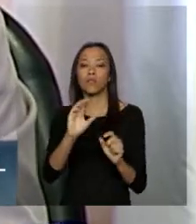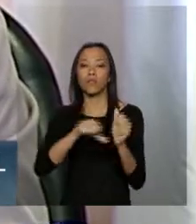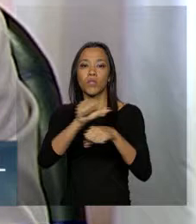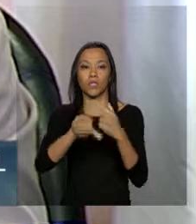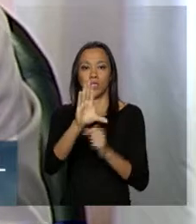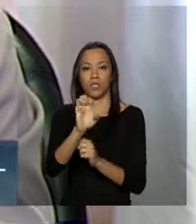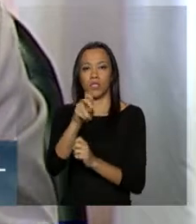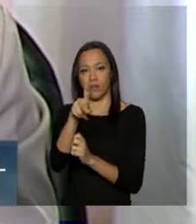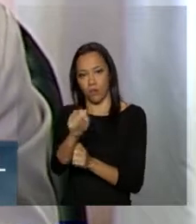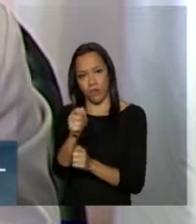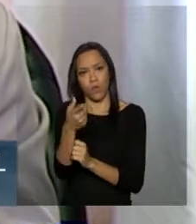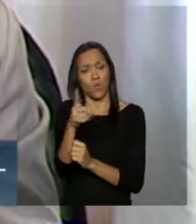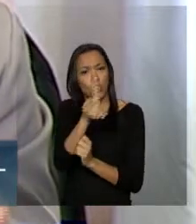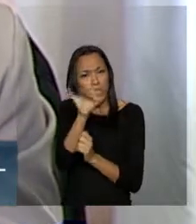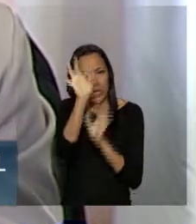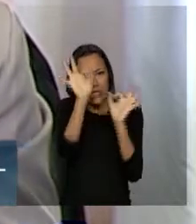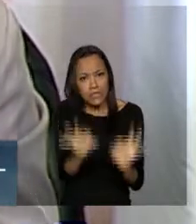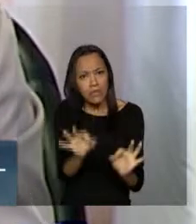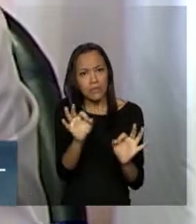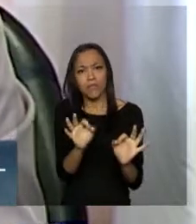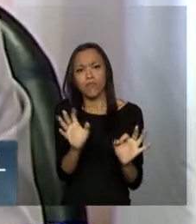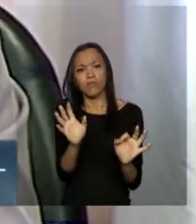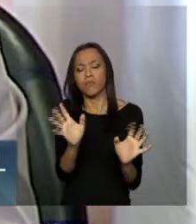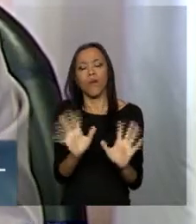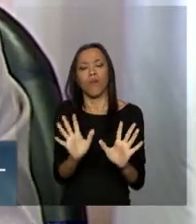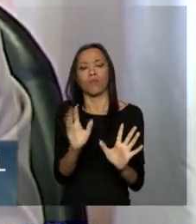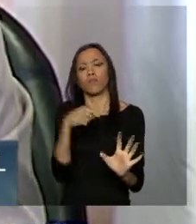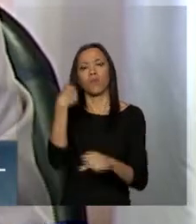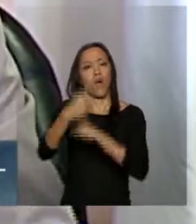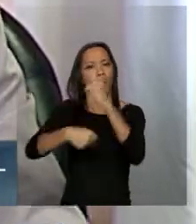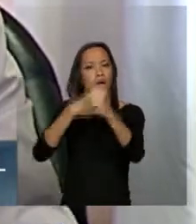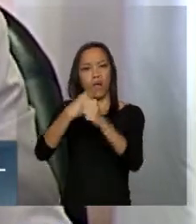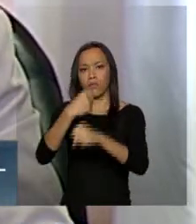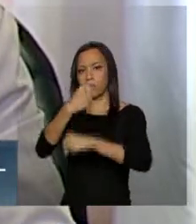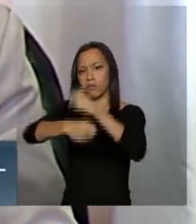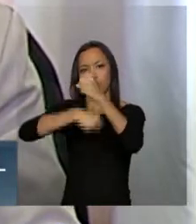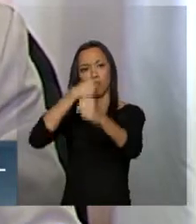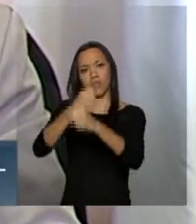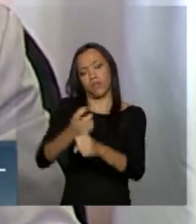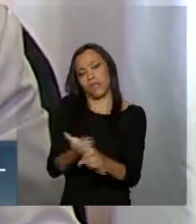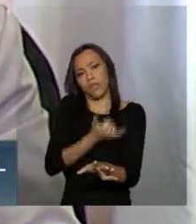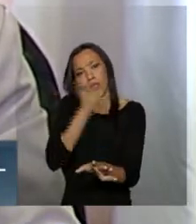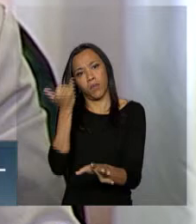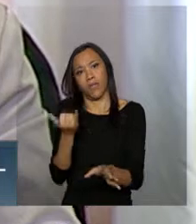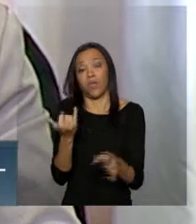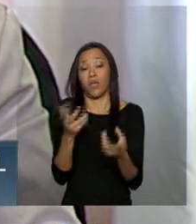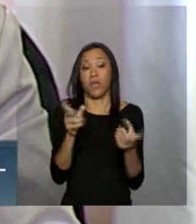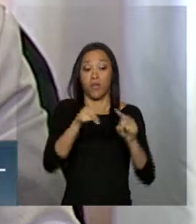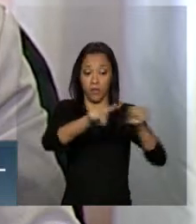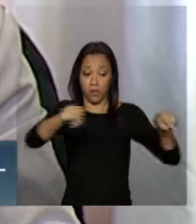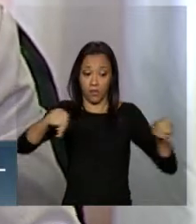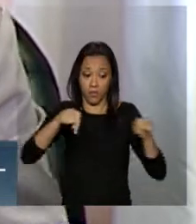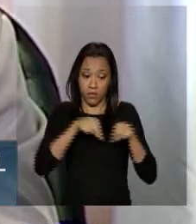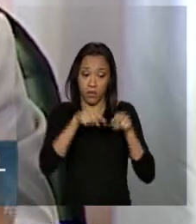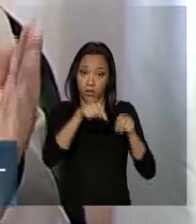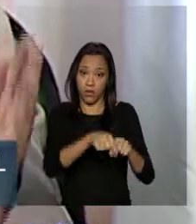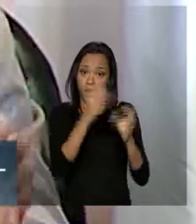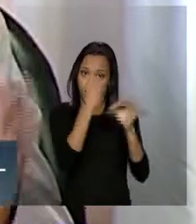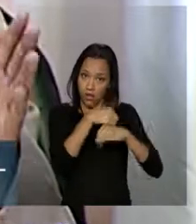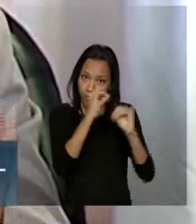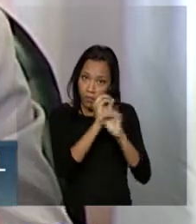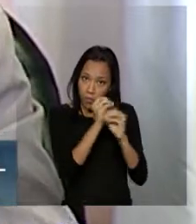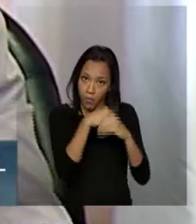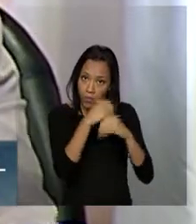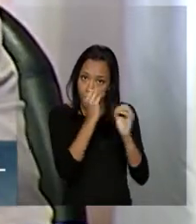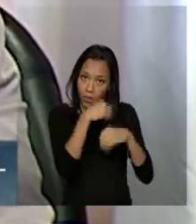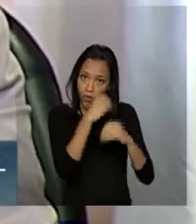data definida. Todo ano vai ter, de acordo, a campanha vai começar de acordo com a disponibilização da vacina, mas sempre nesse